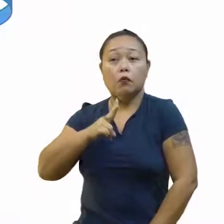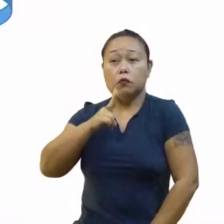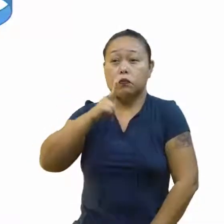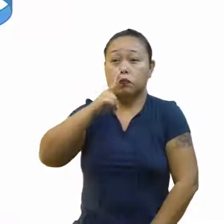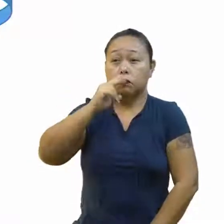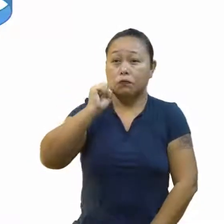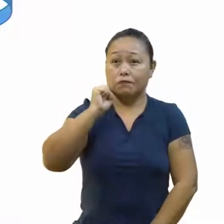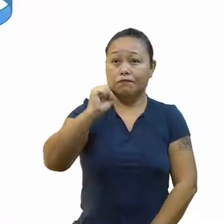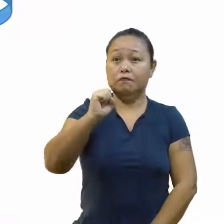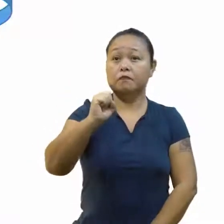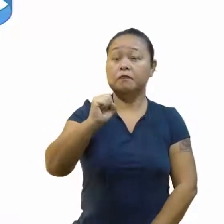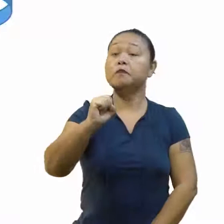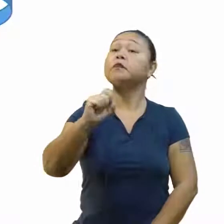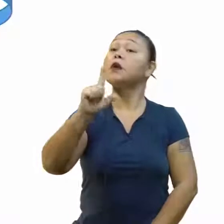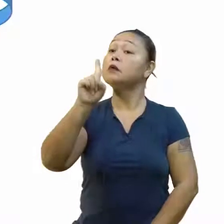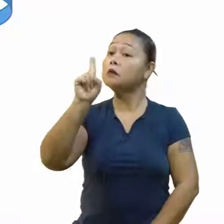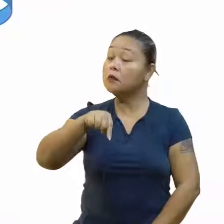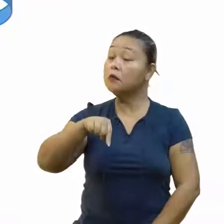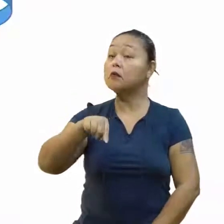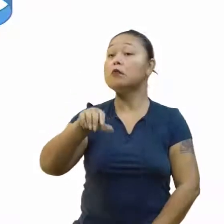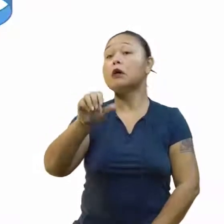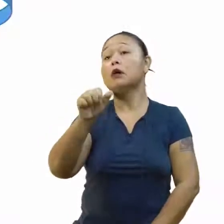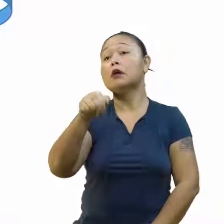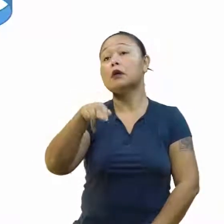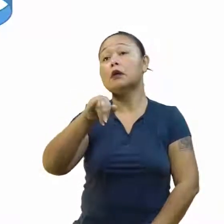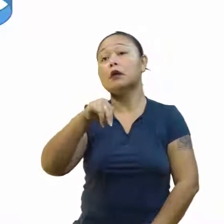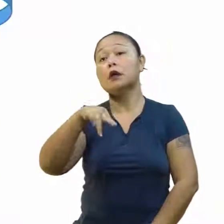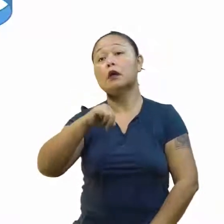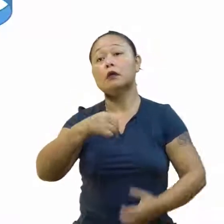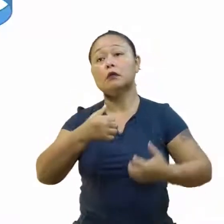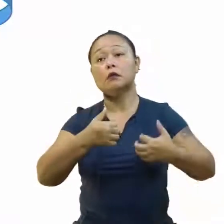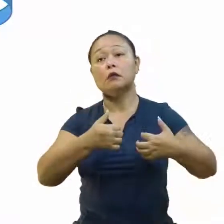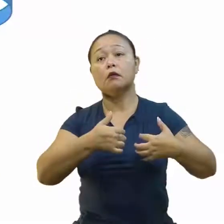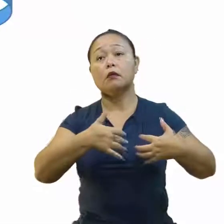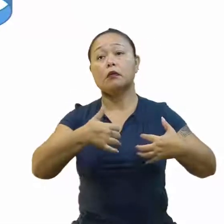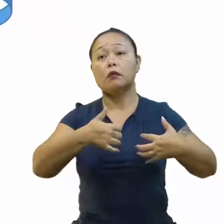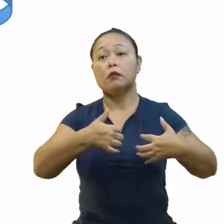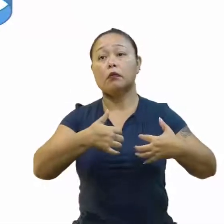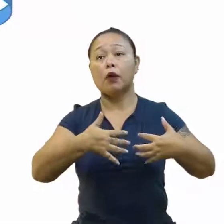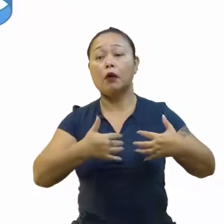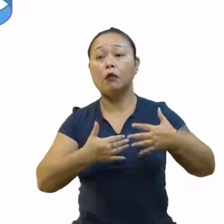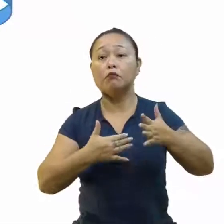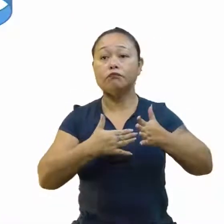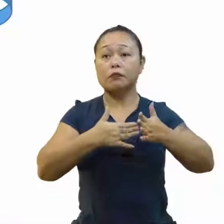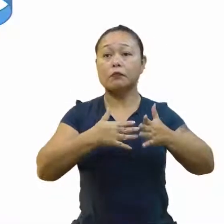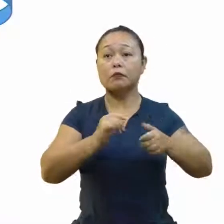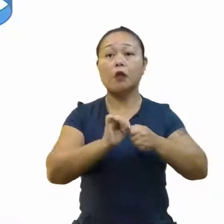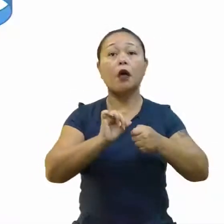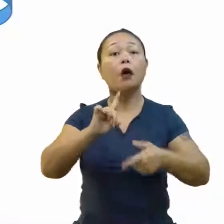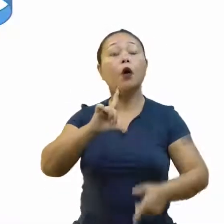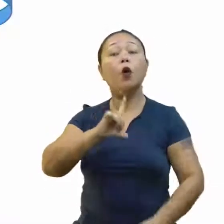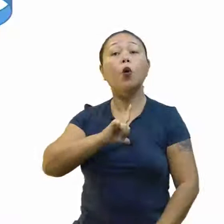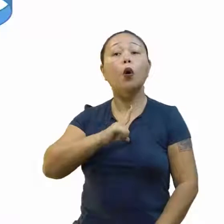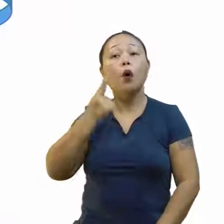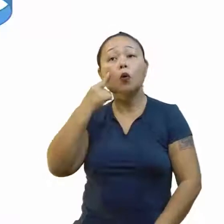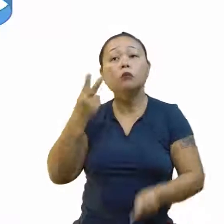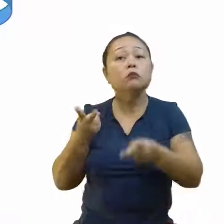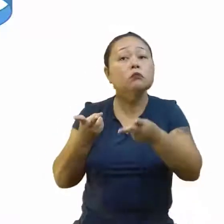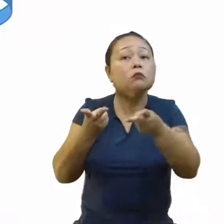sintoma que eu já estou tendo ali uma angina de peito. O que eu preciso